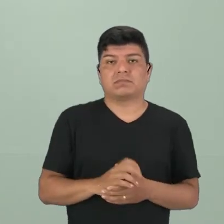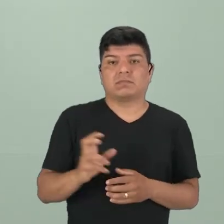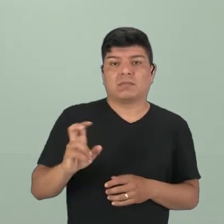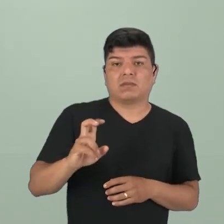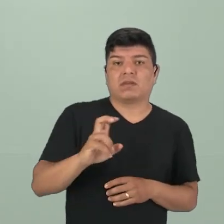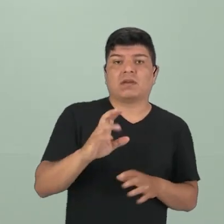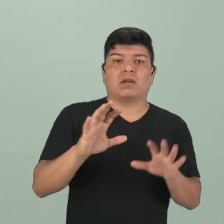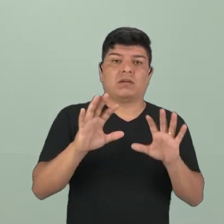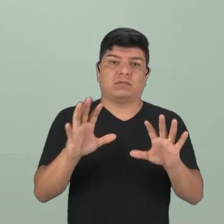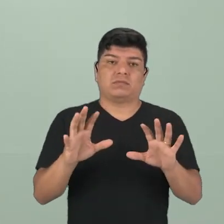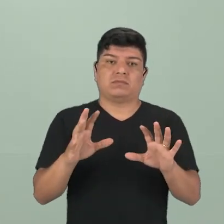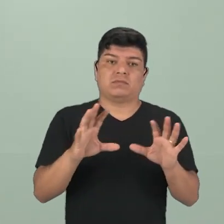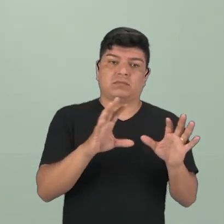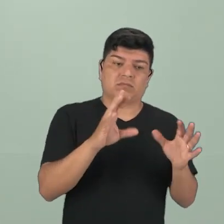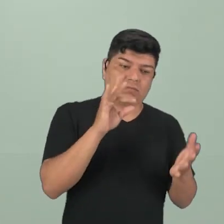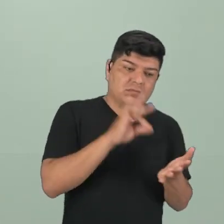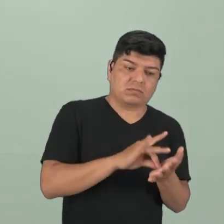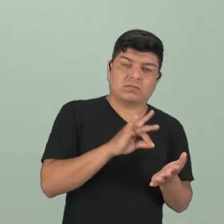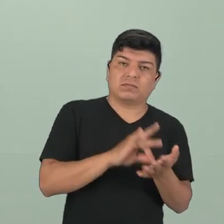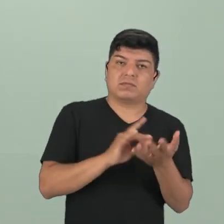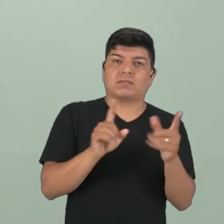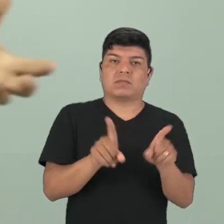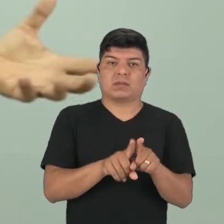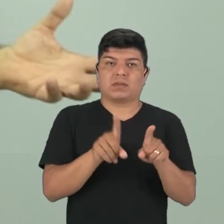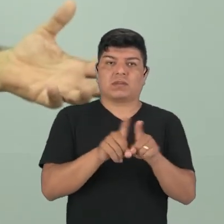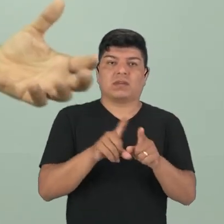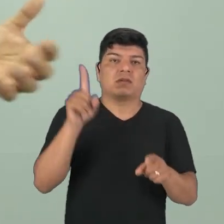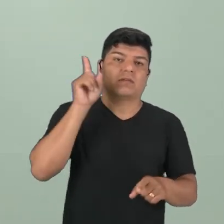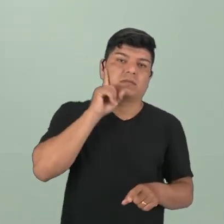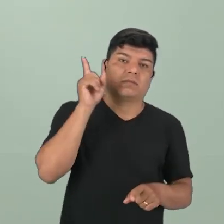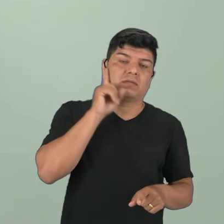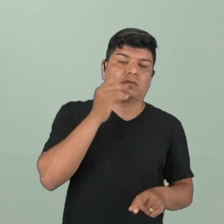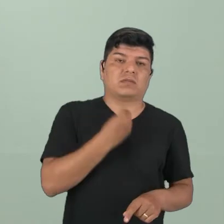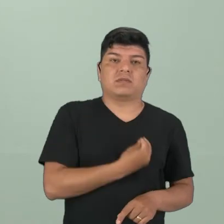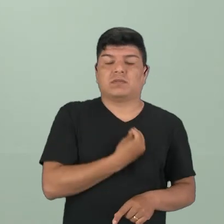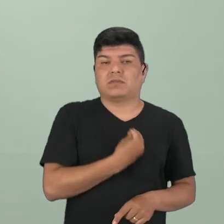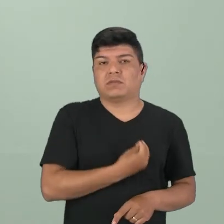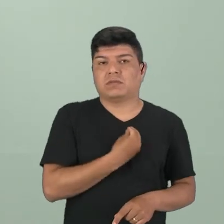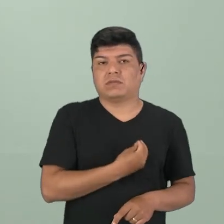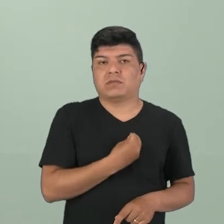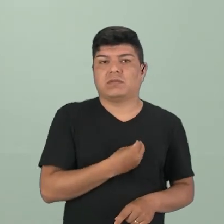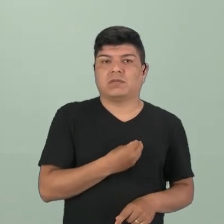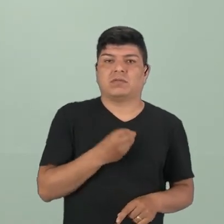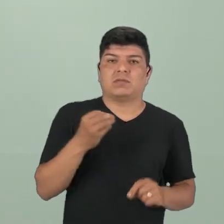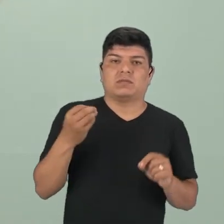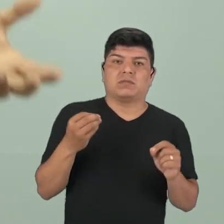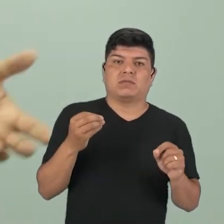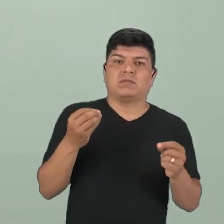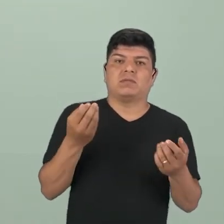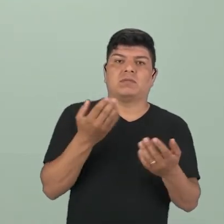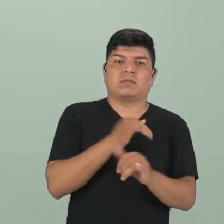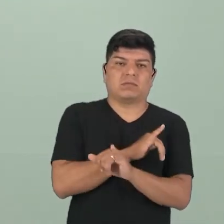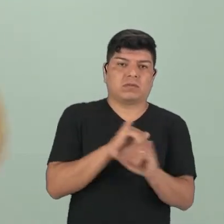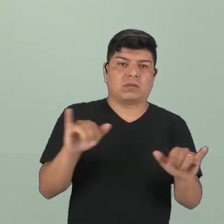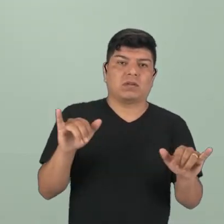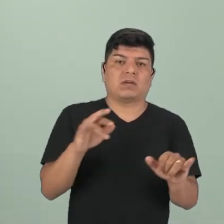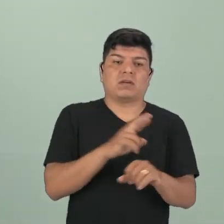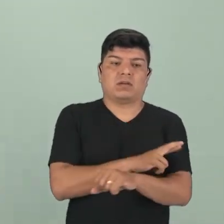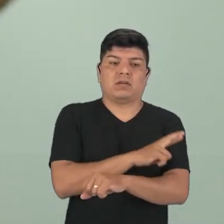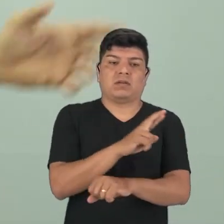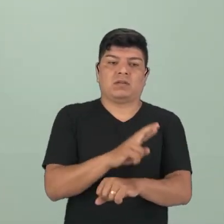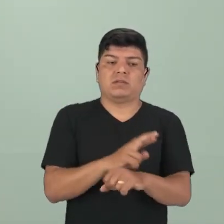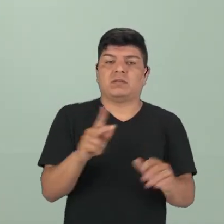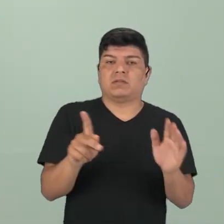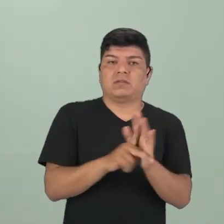tem relação no concreto, no dia a dia da vida dele, na projeção que ele faz para a religião